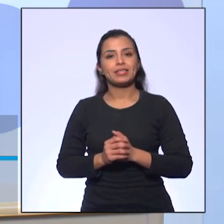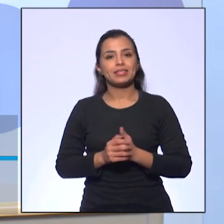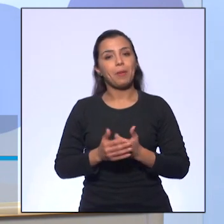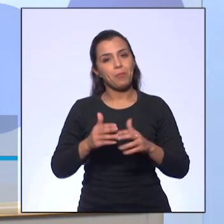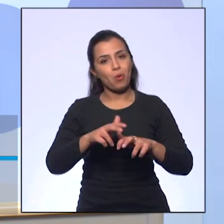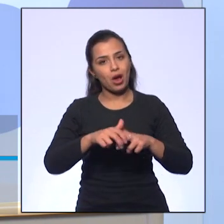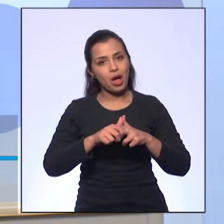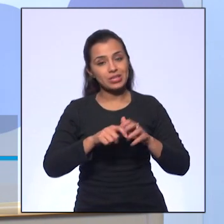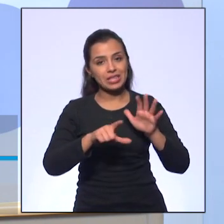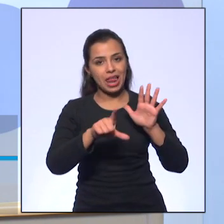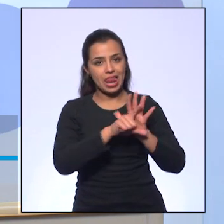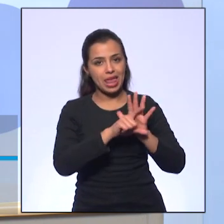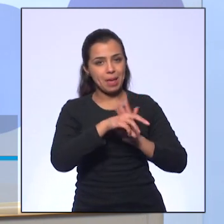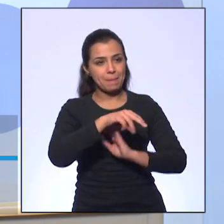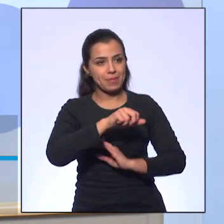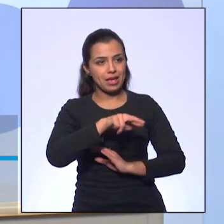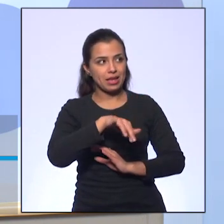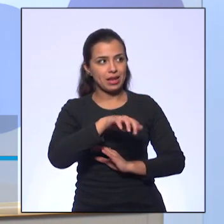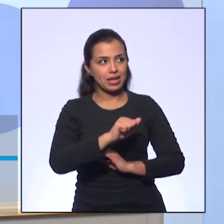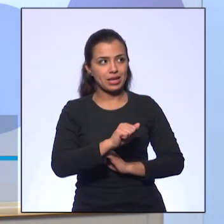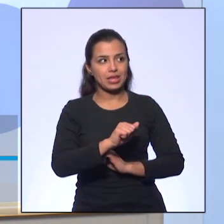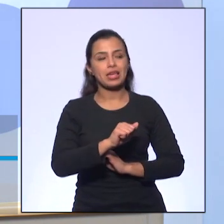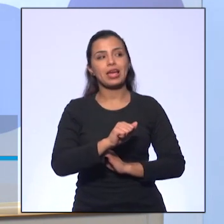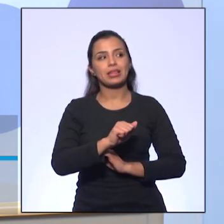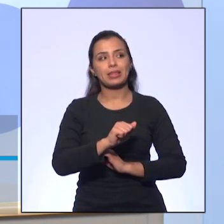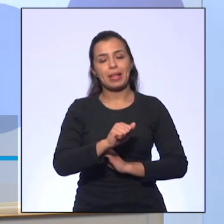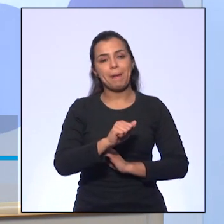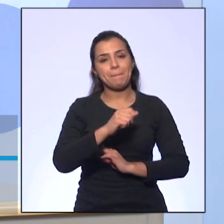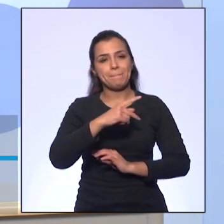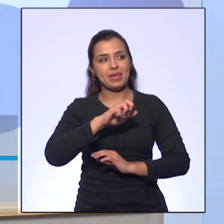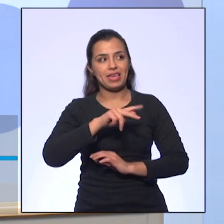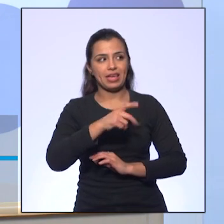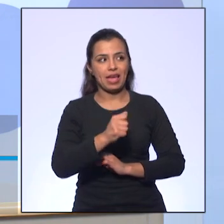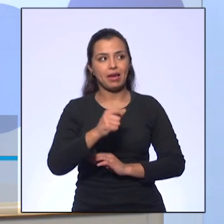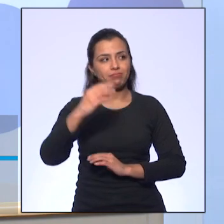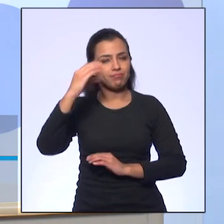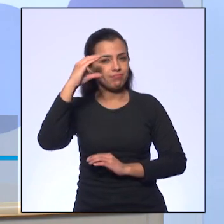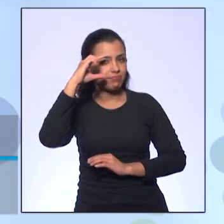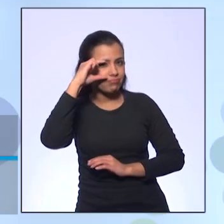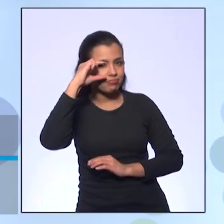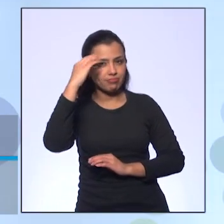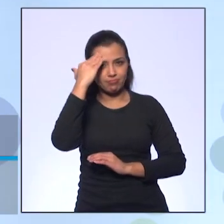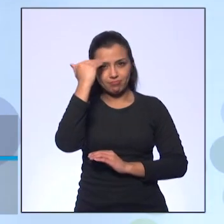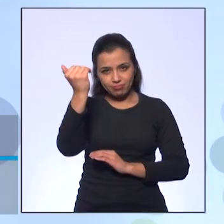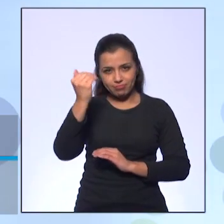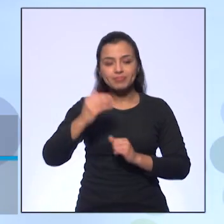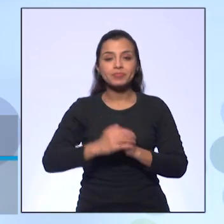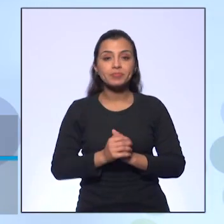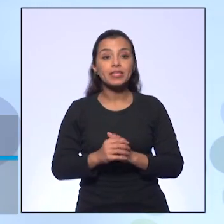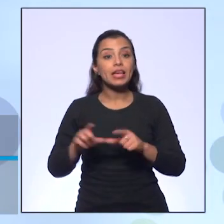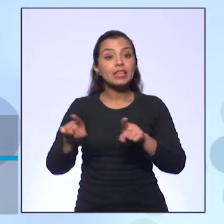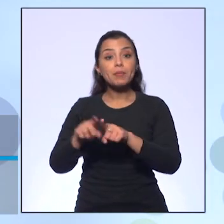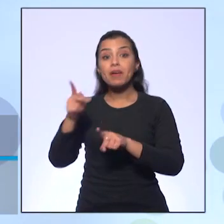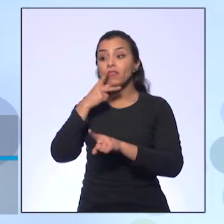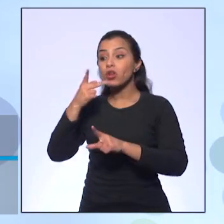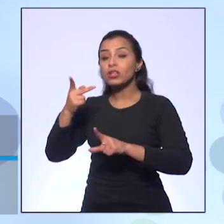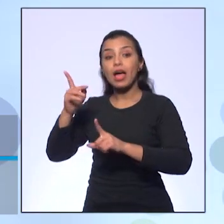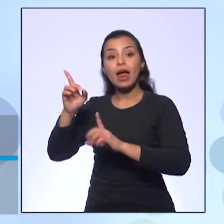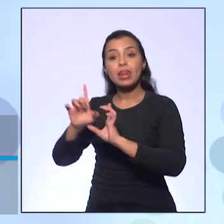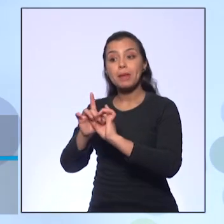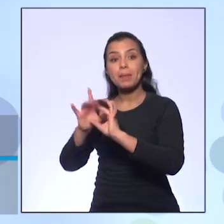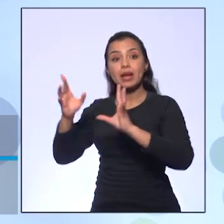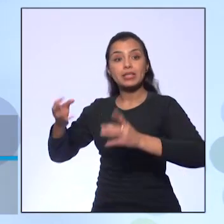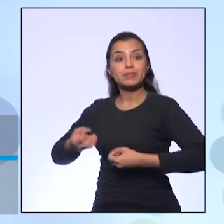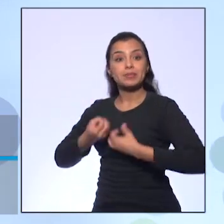E o Eduardo falou sobre liberdade de expressão, professor Mauro. Com certeza. Nós temos que